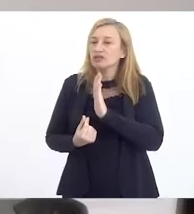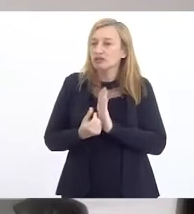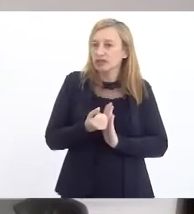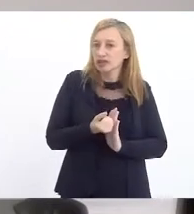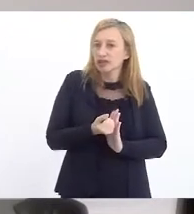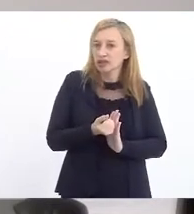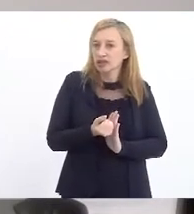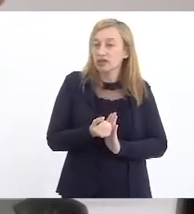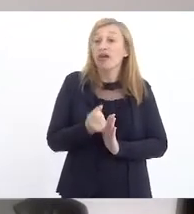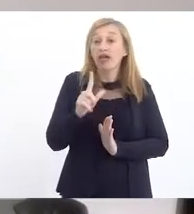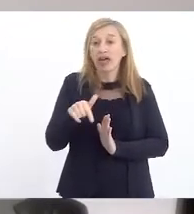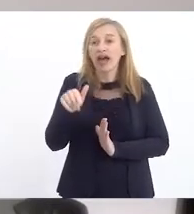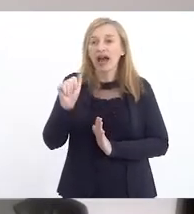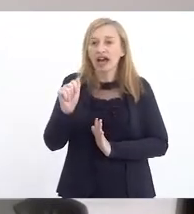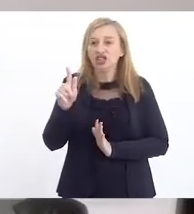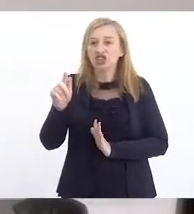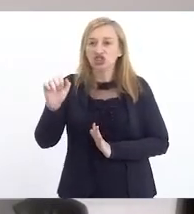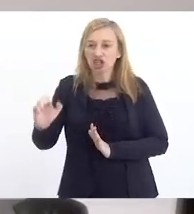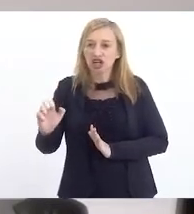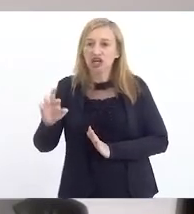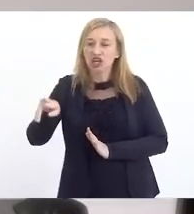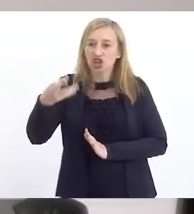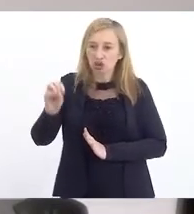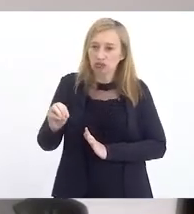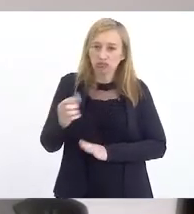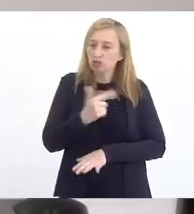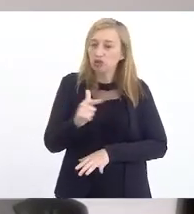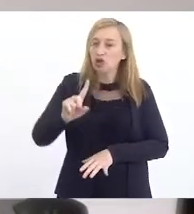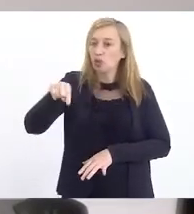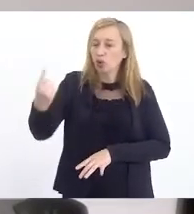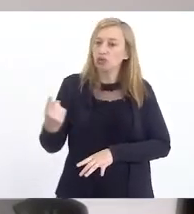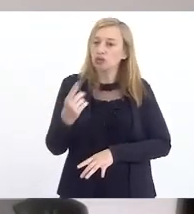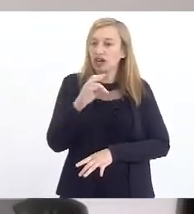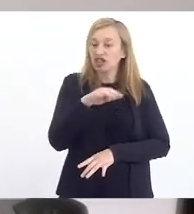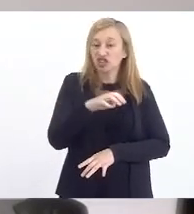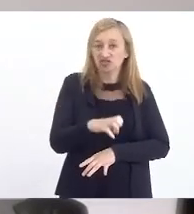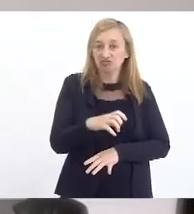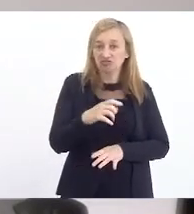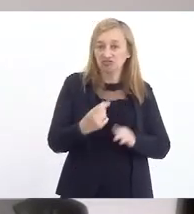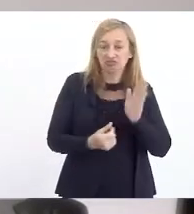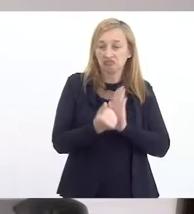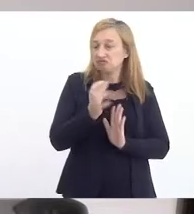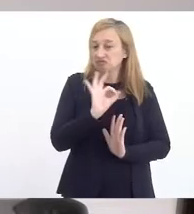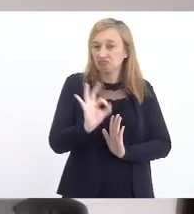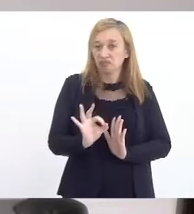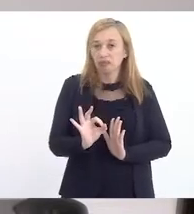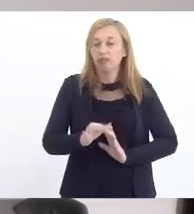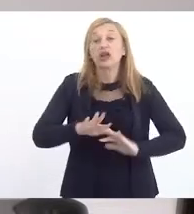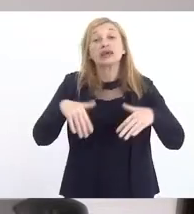AGRIO, né, não tem mais agente financeiro nenhum. Então,